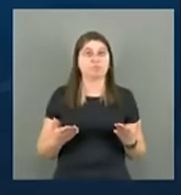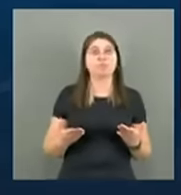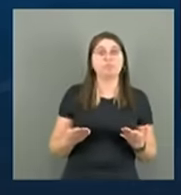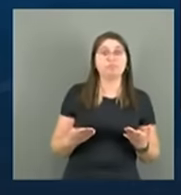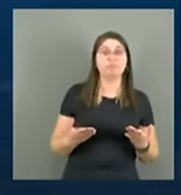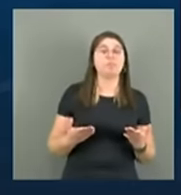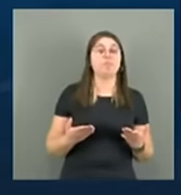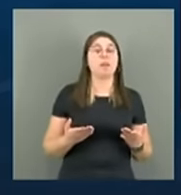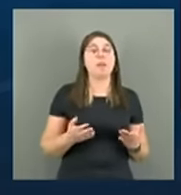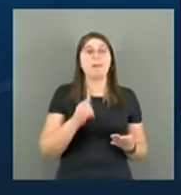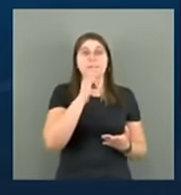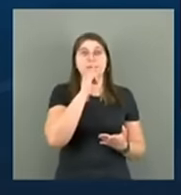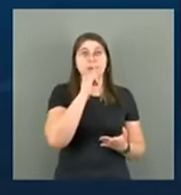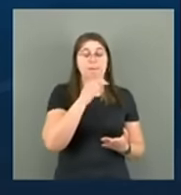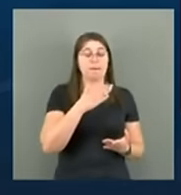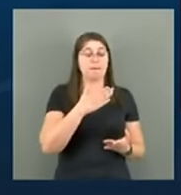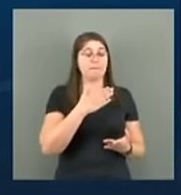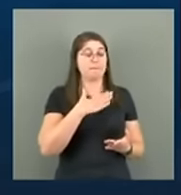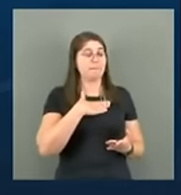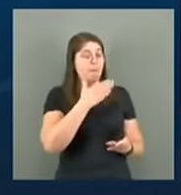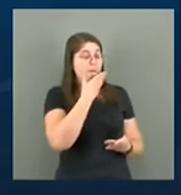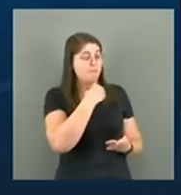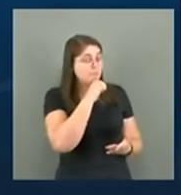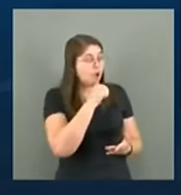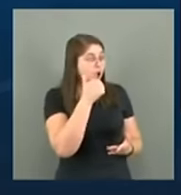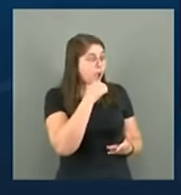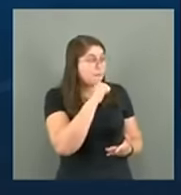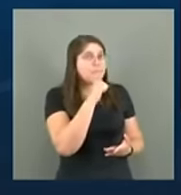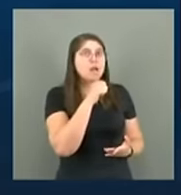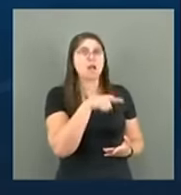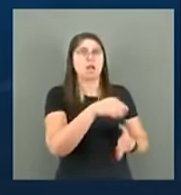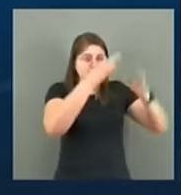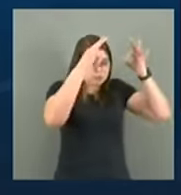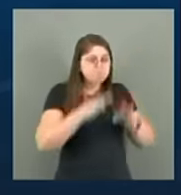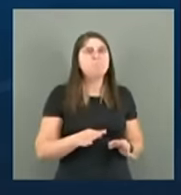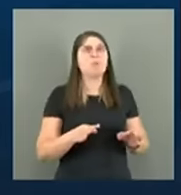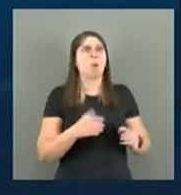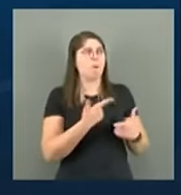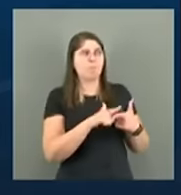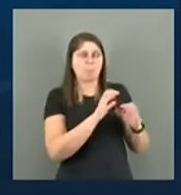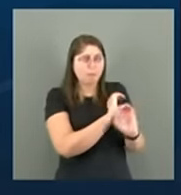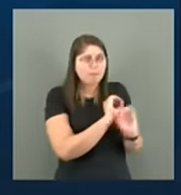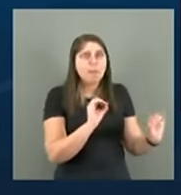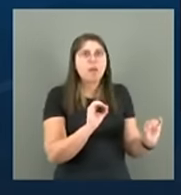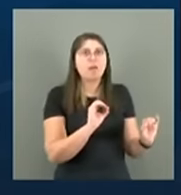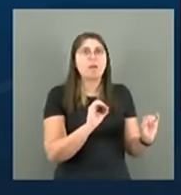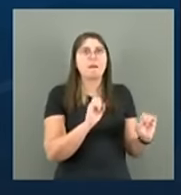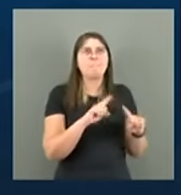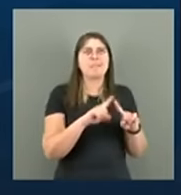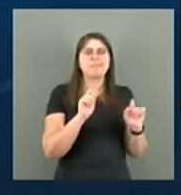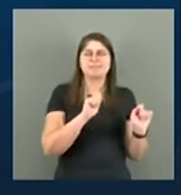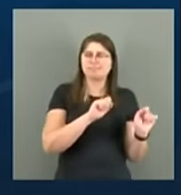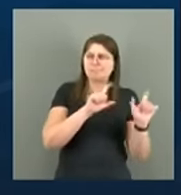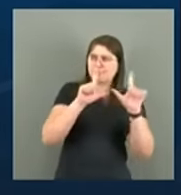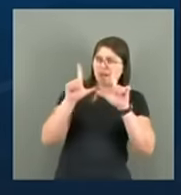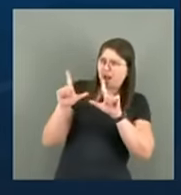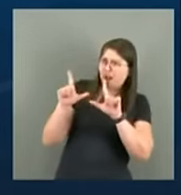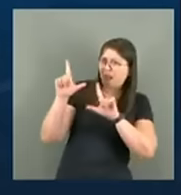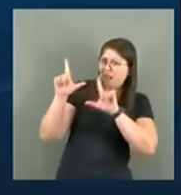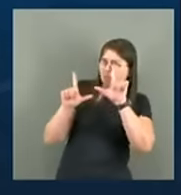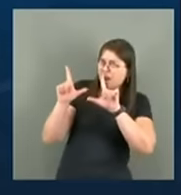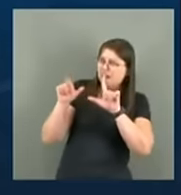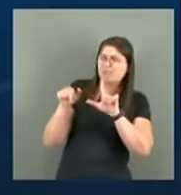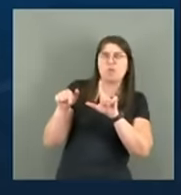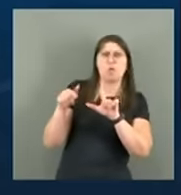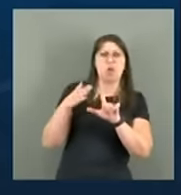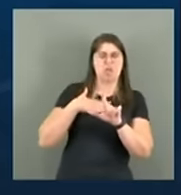uma pessoa como a minha mãe e meu pai, que é íntegro, nunca tiveram problema com nada, e ter que olhar na televisão, o Cajuru falar que eu sou bandido, falar que eu